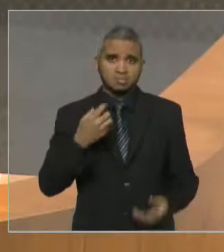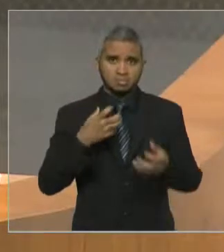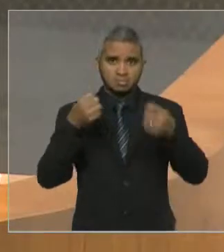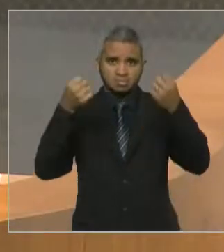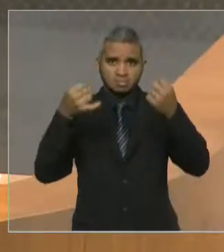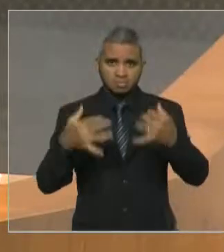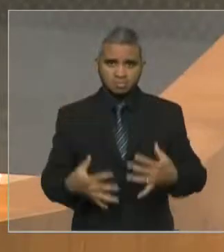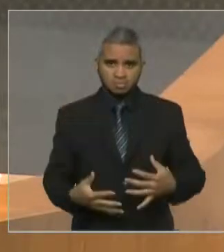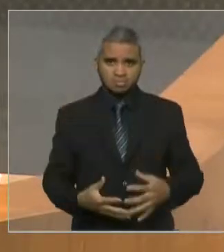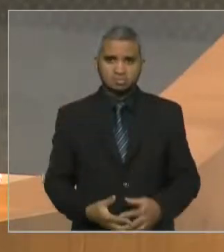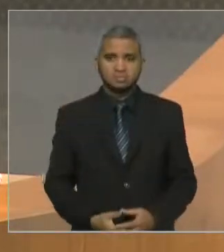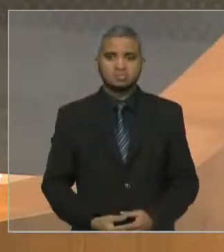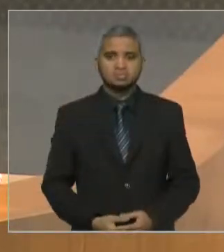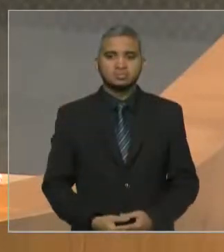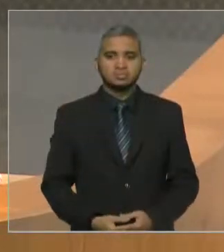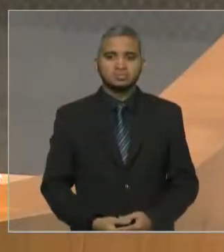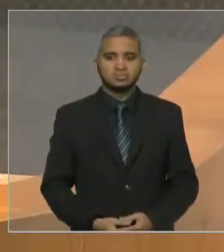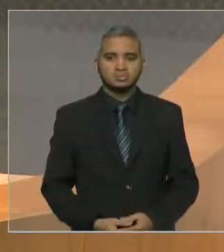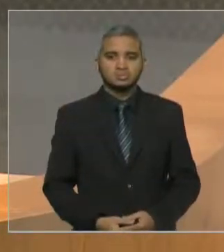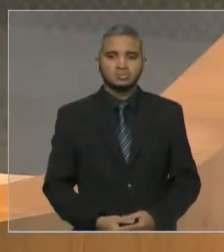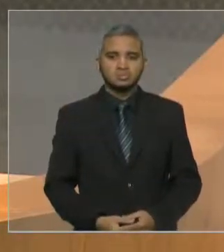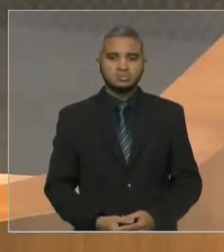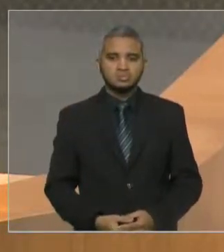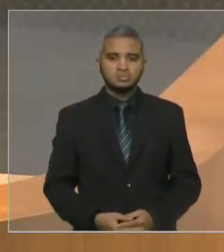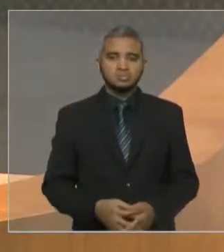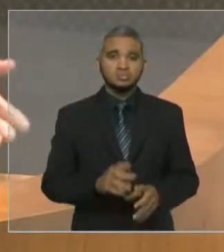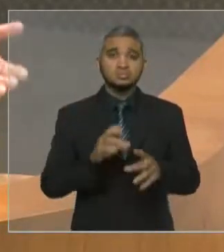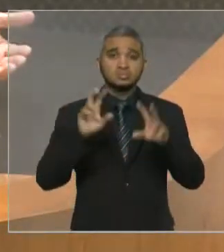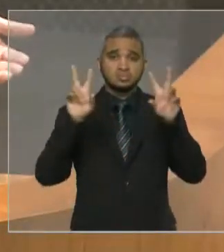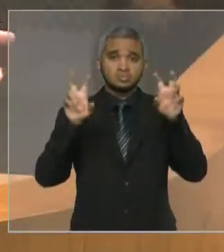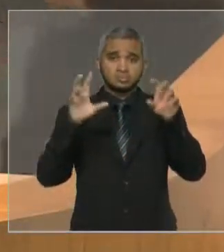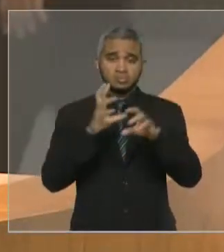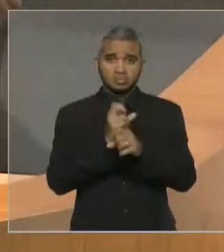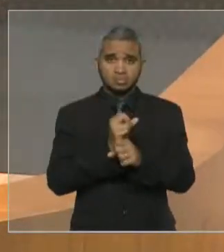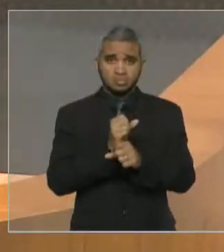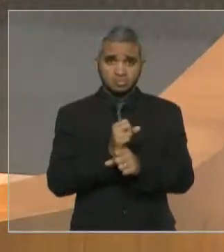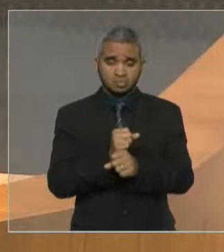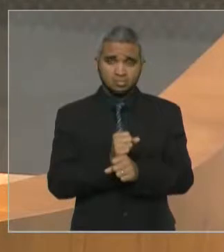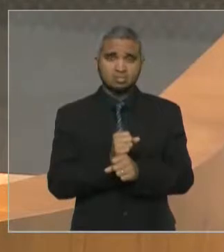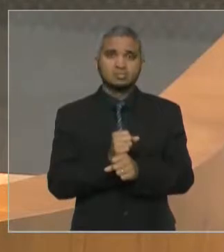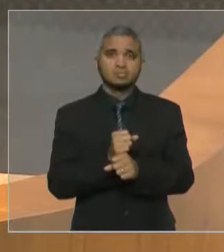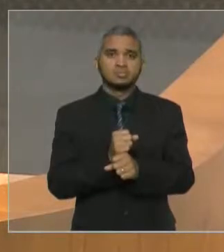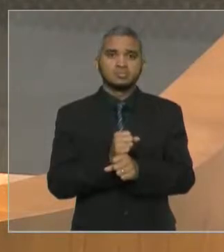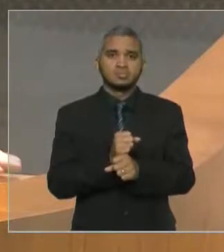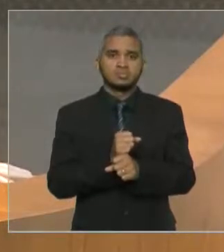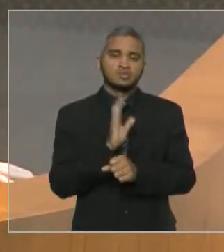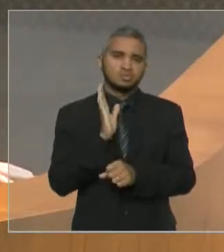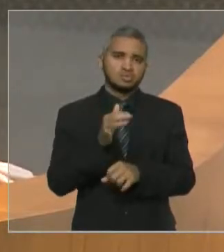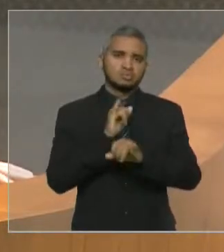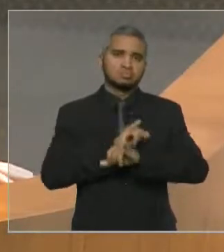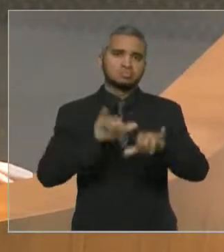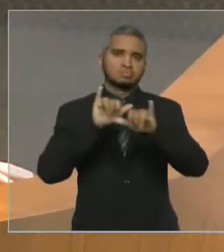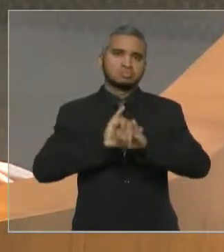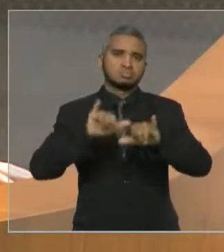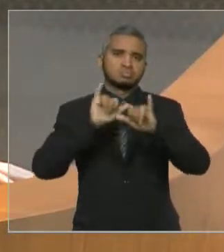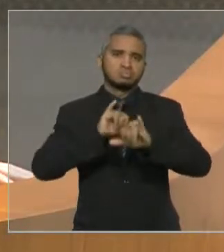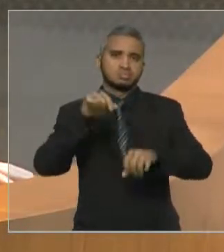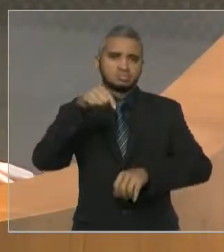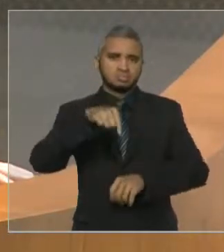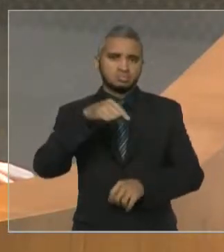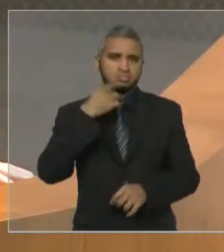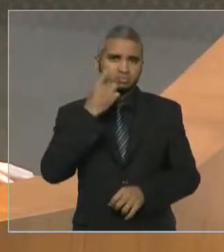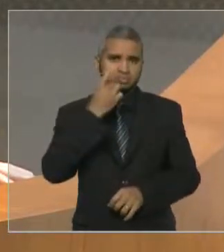algumas colocações aqui, senhor presidente, sobre o que diz respeito ao orçamento. Foi muito colocado aqui pelos